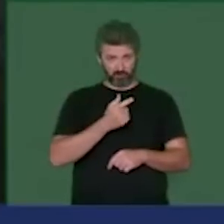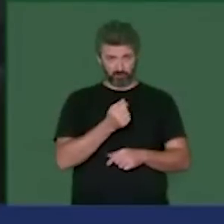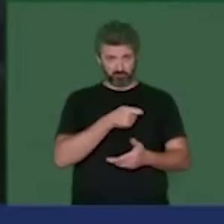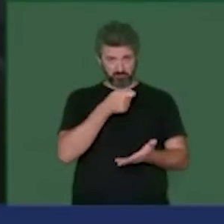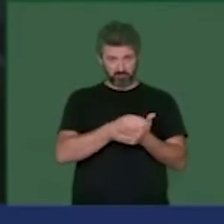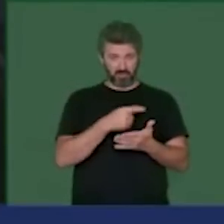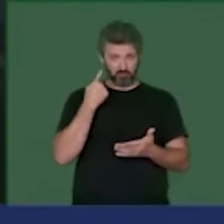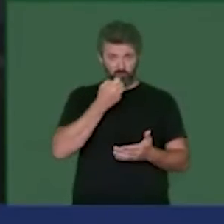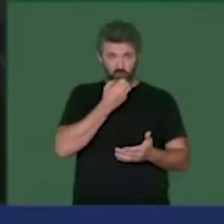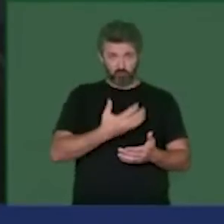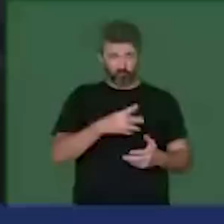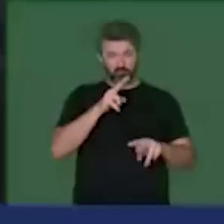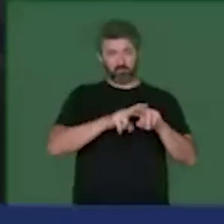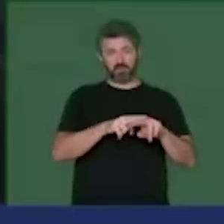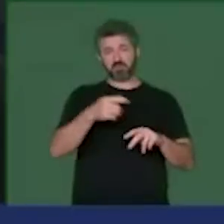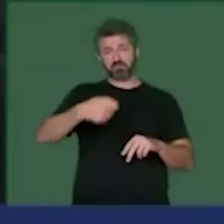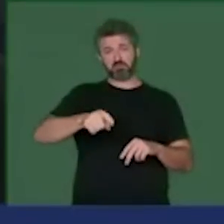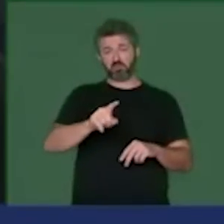não se vai preso.